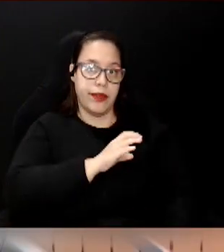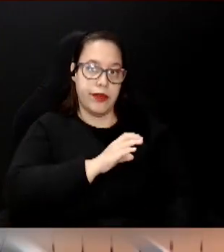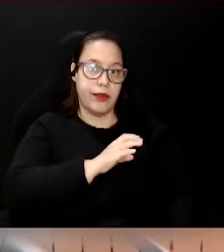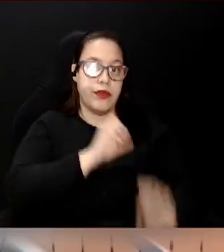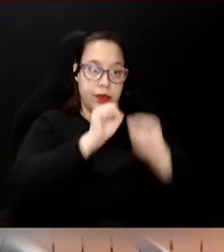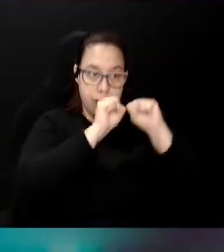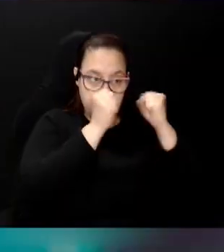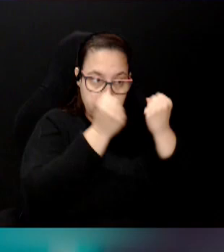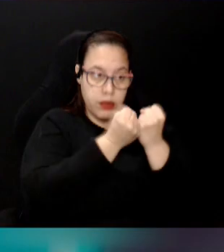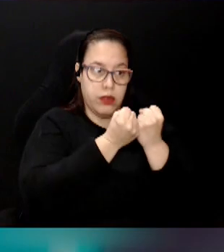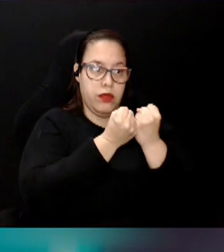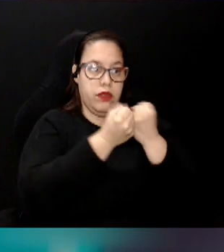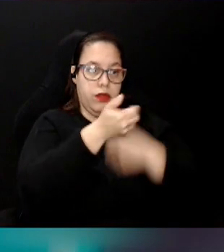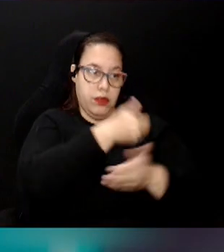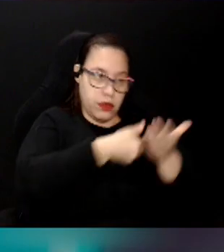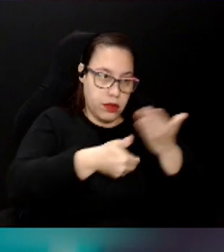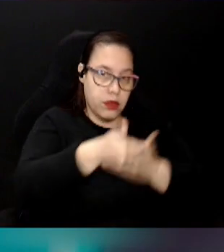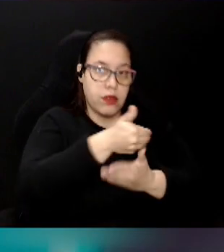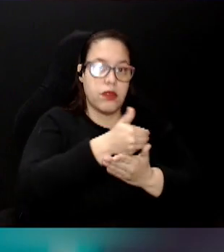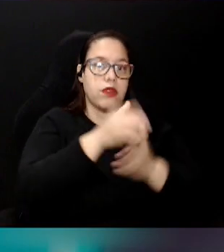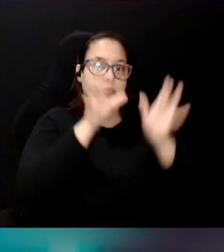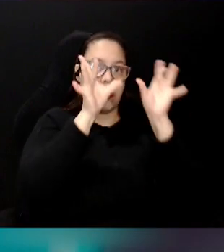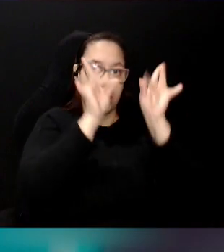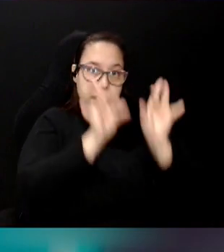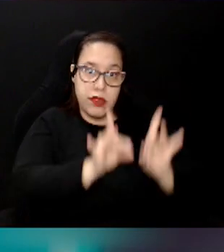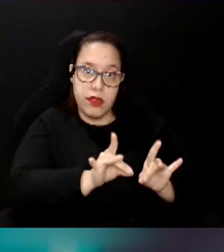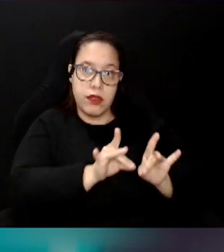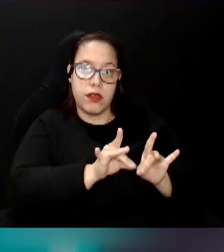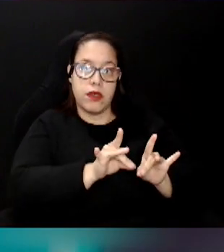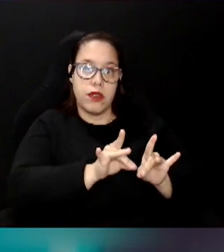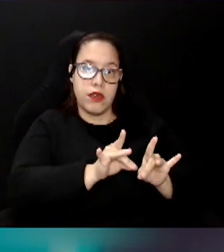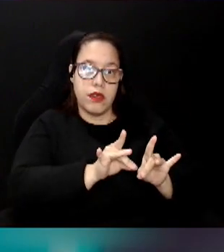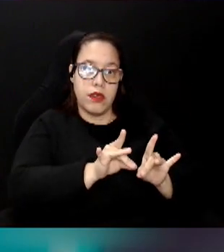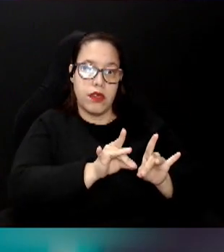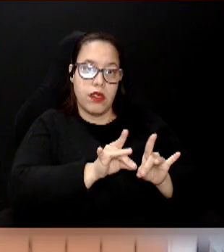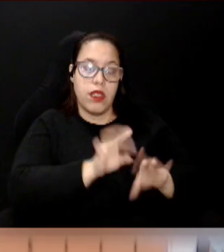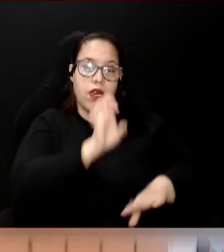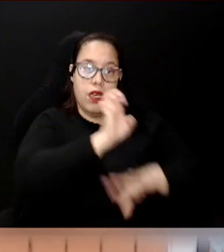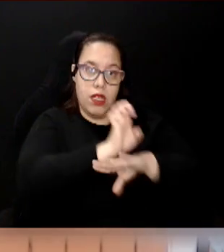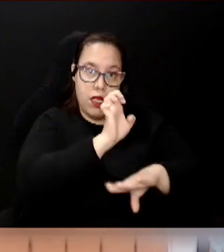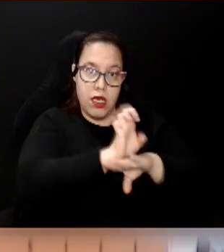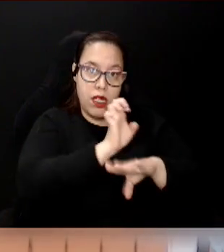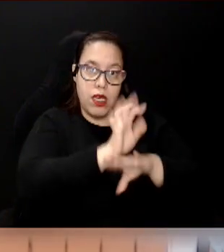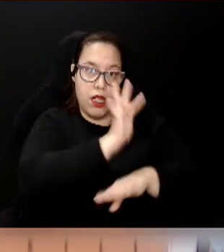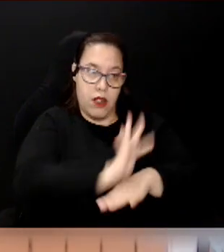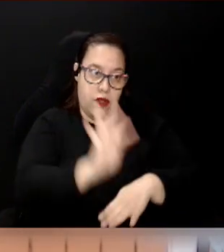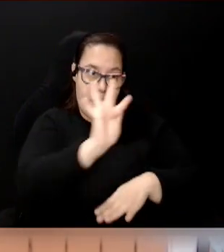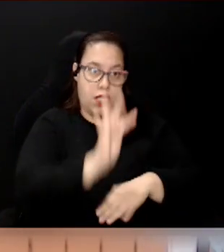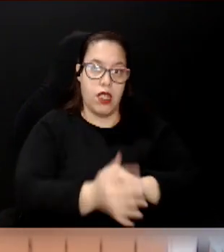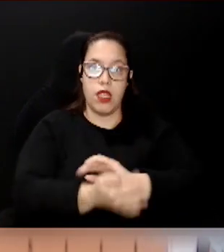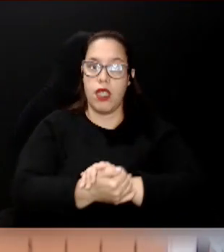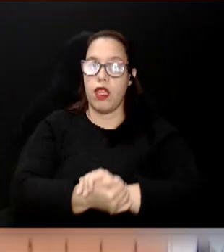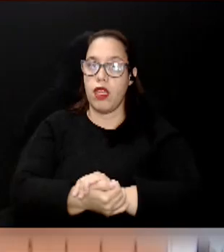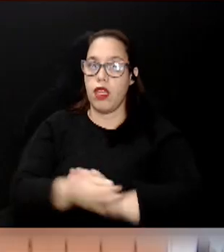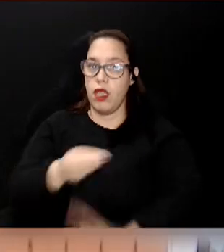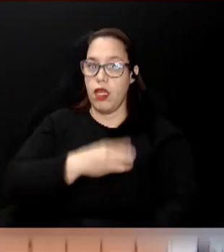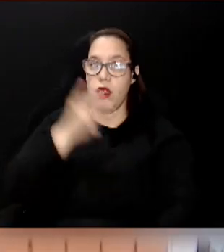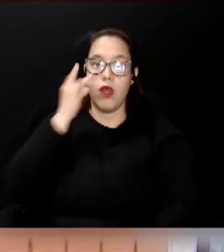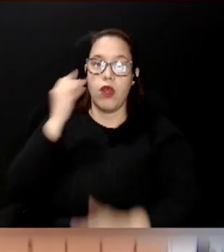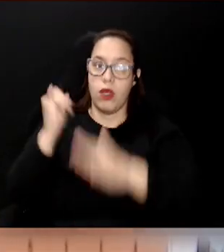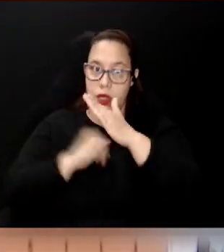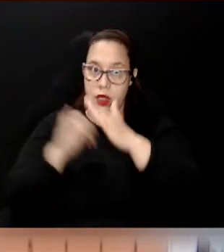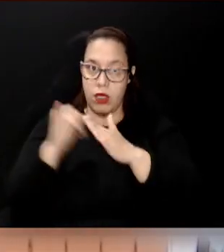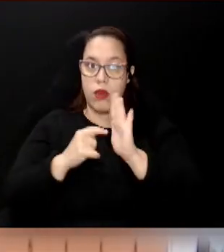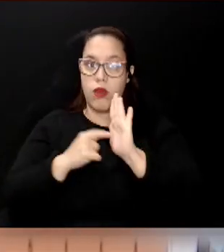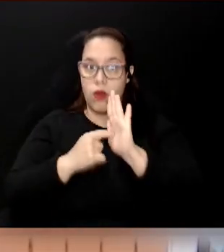a participação de especialistas de órgãos estaduais e federais. A presença dessas instituições, ela demonstra a força